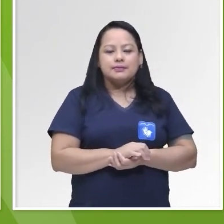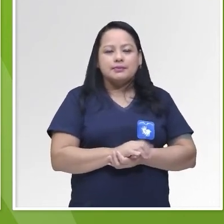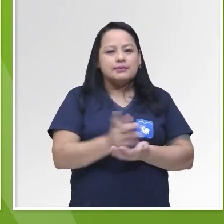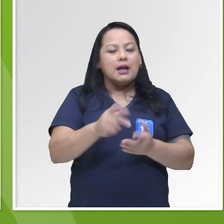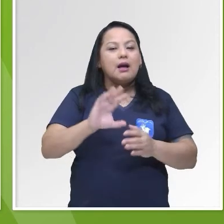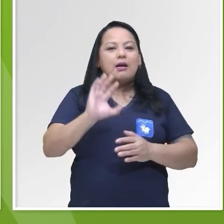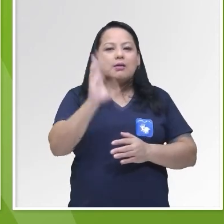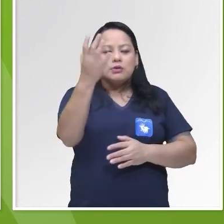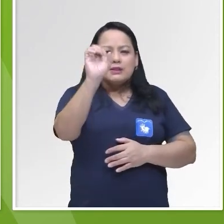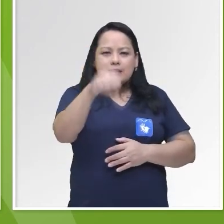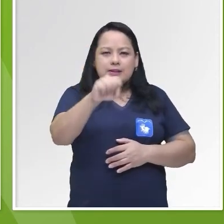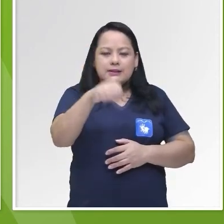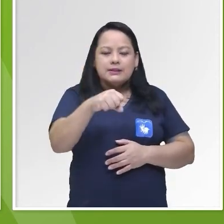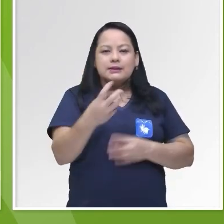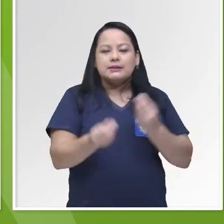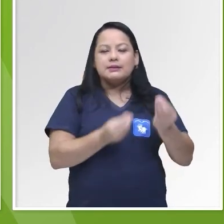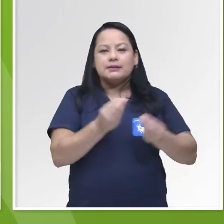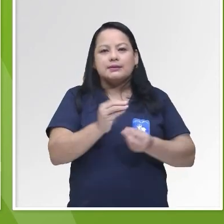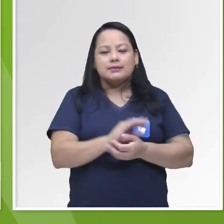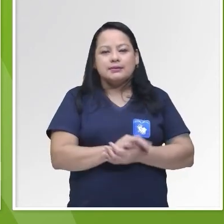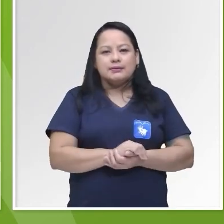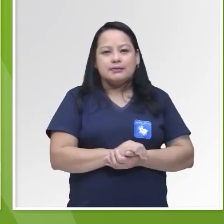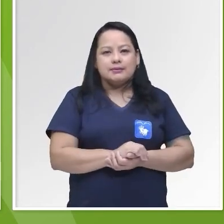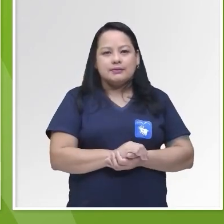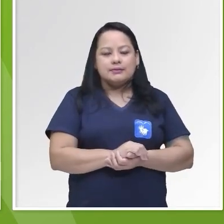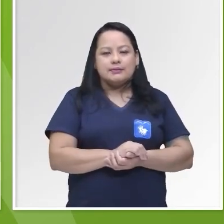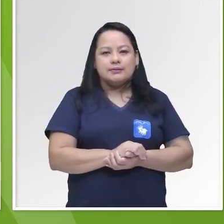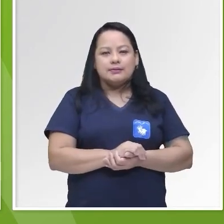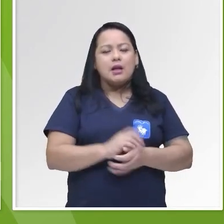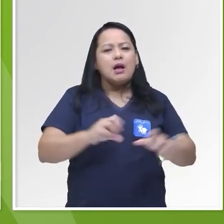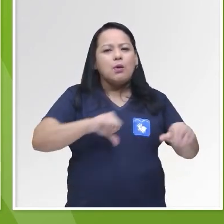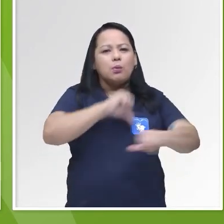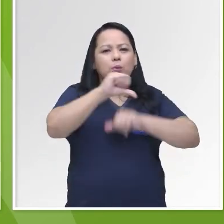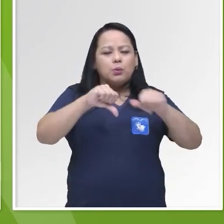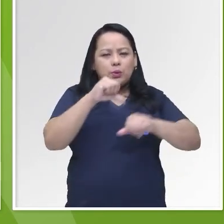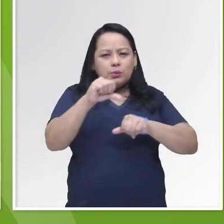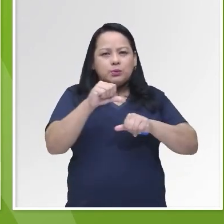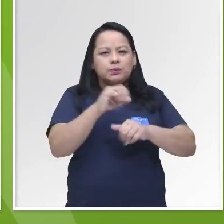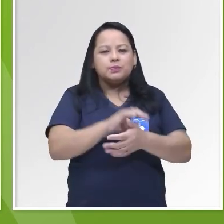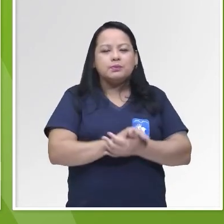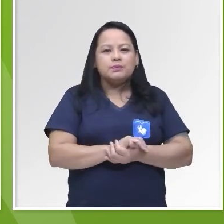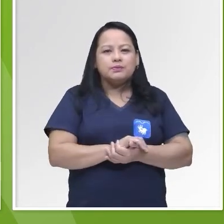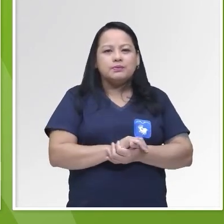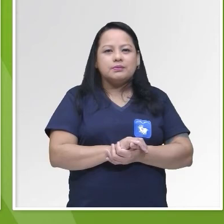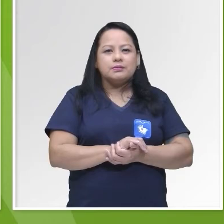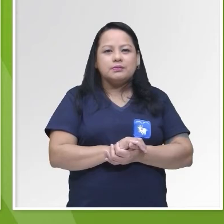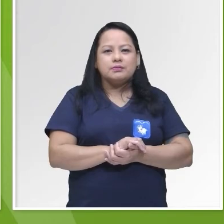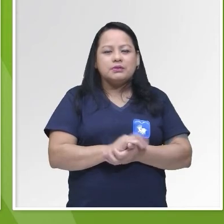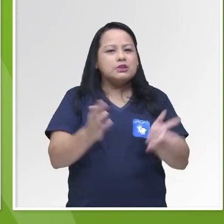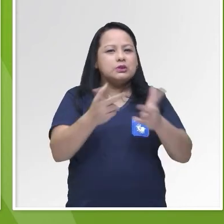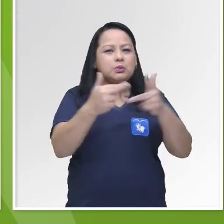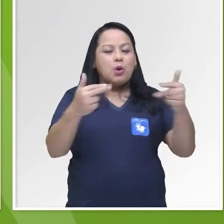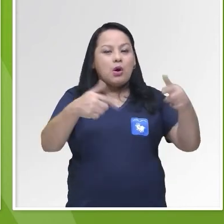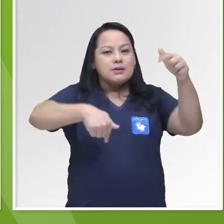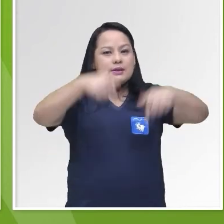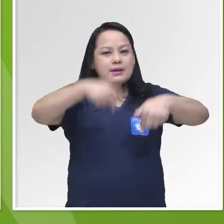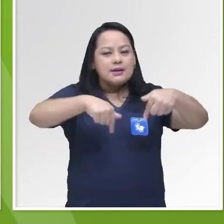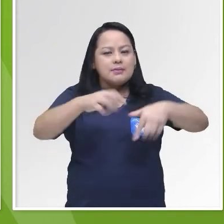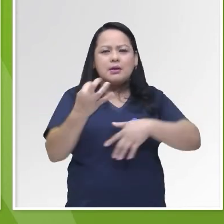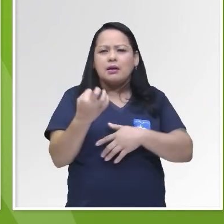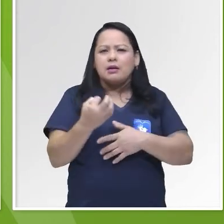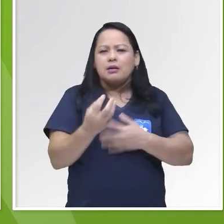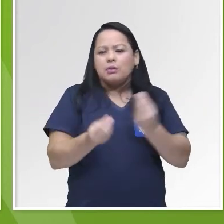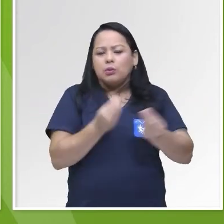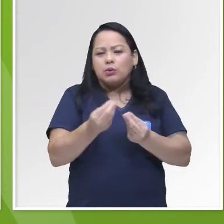vai ocorrer uma troca de elementos químicos. Quando os elementos